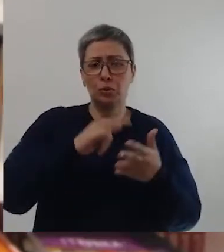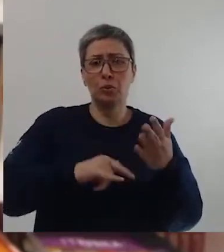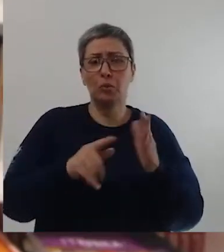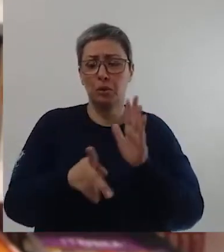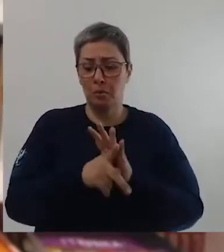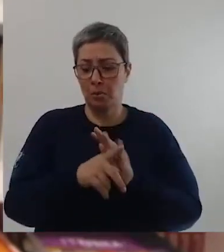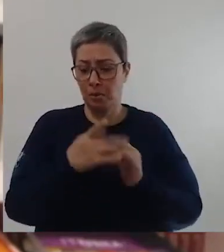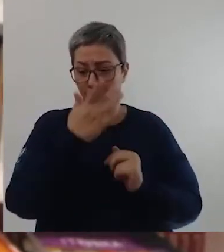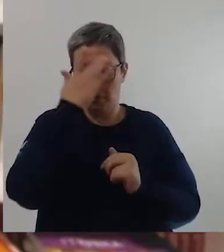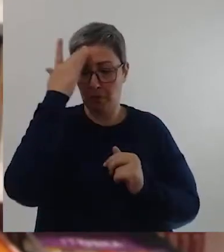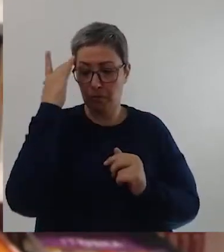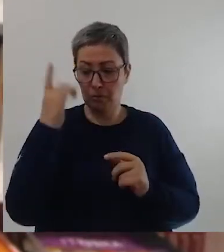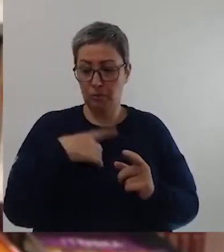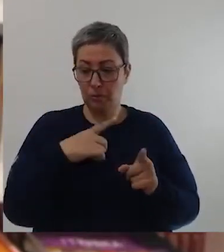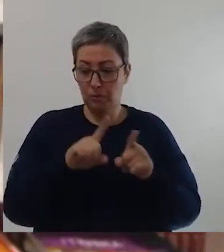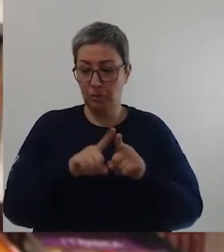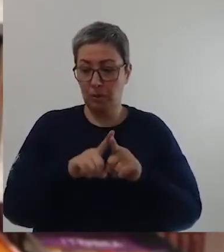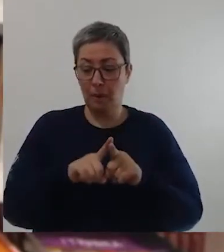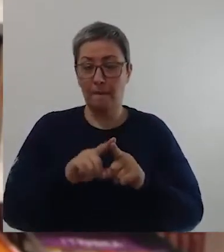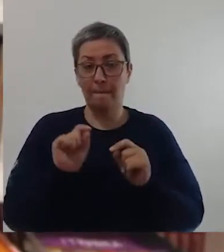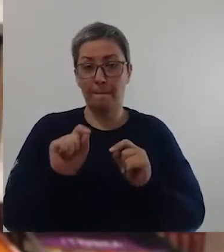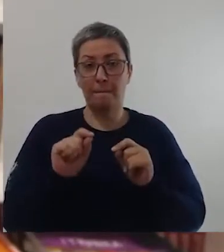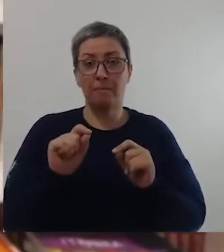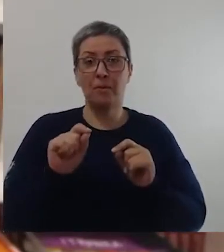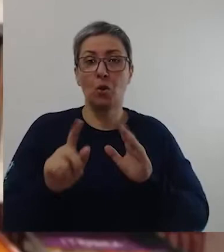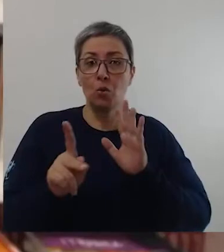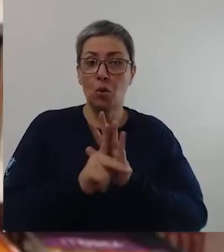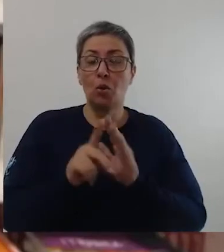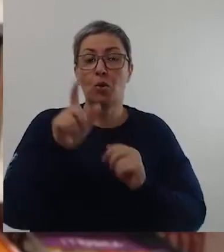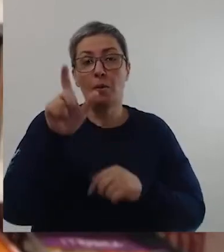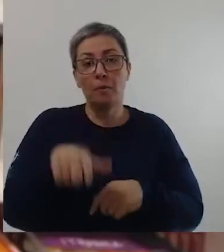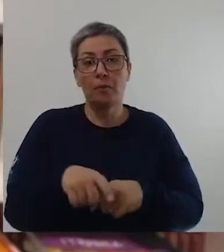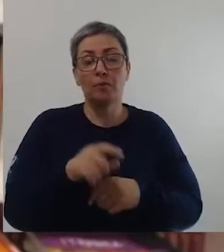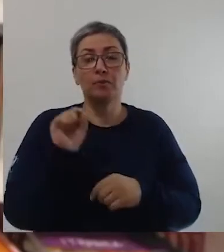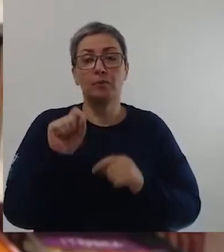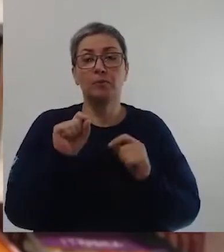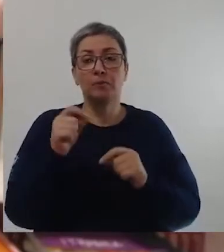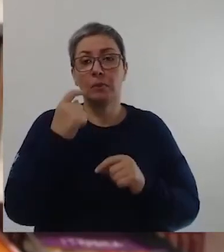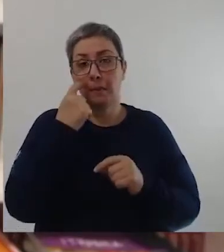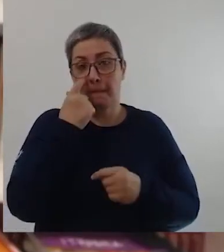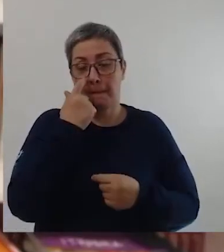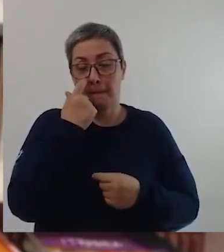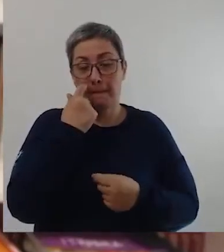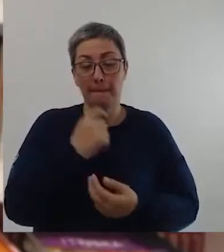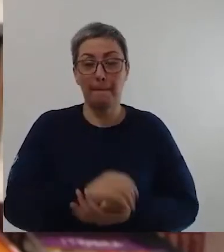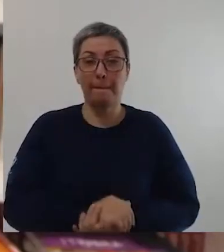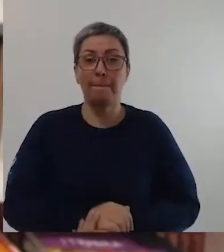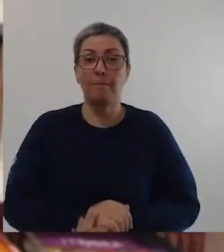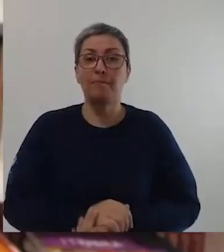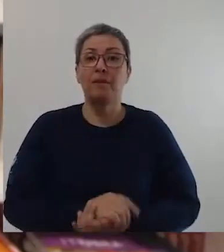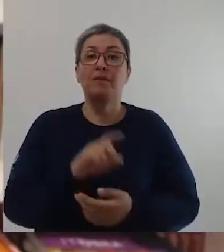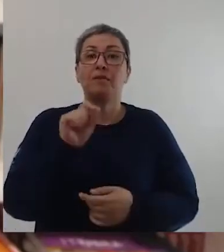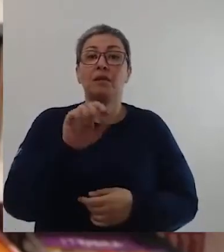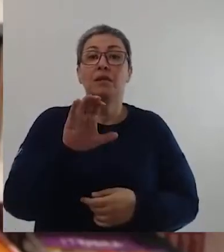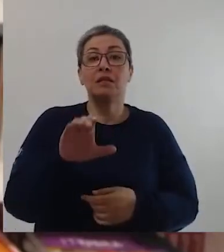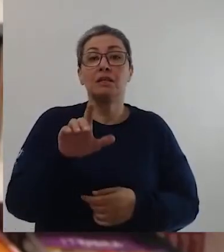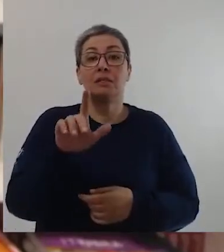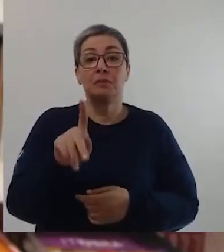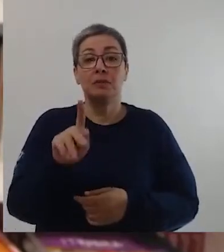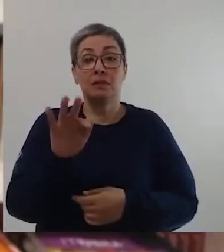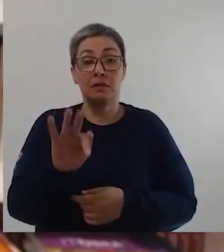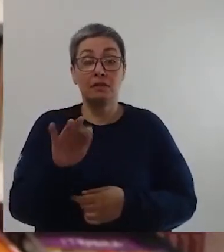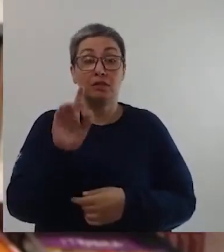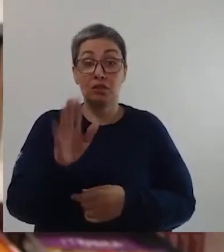aí do titular né eu falo muscular eu tô falando do Dom você e o netinho RG tá muito particular